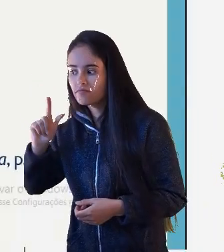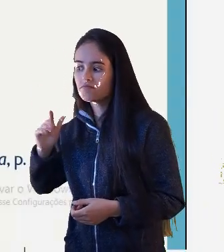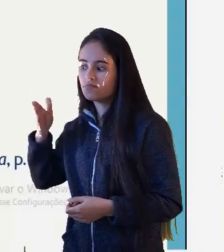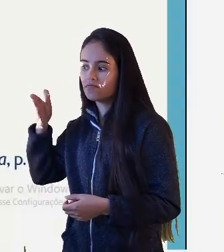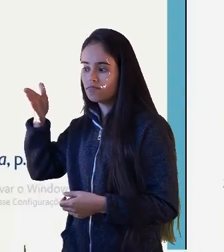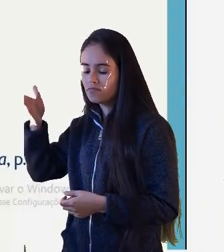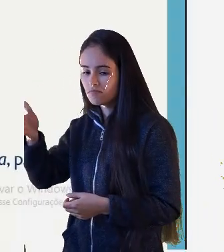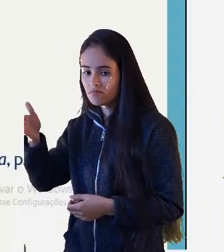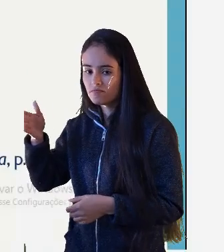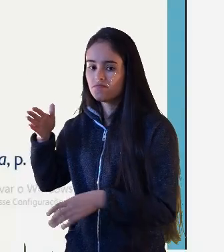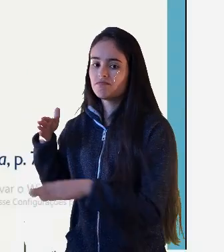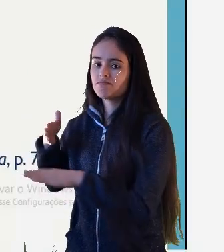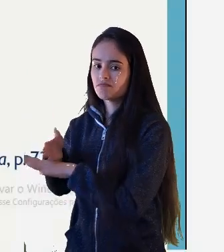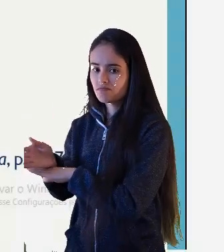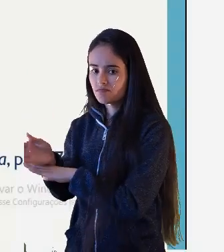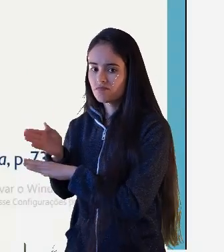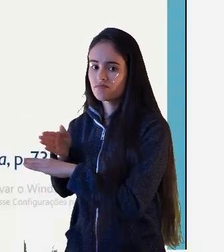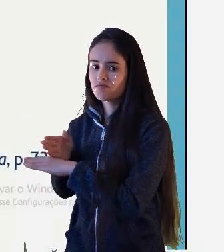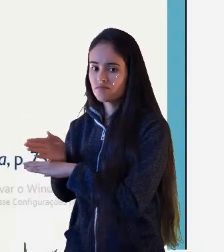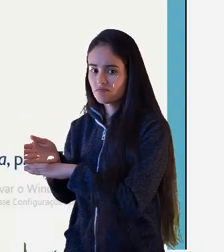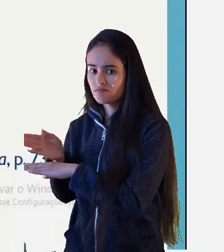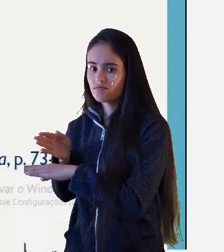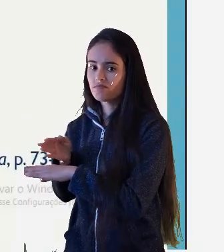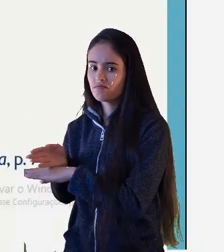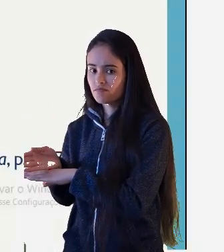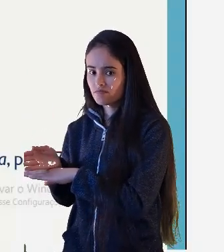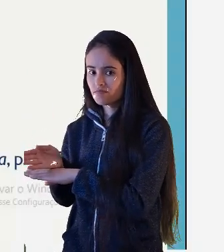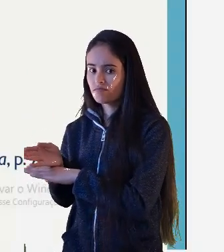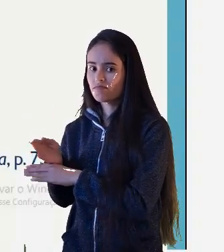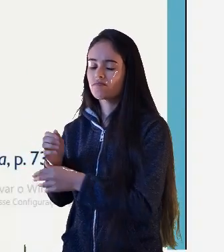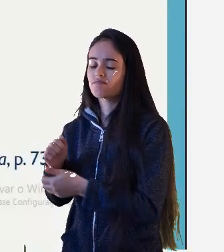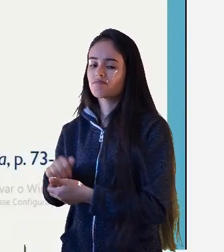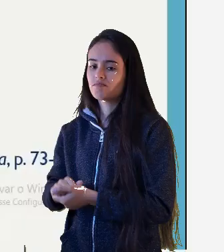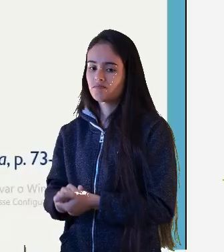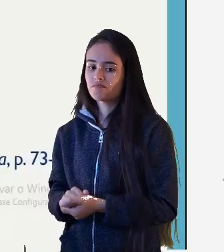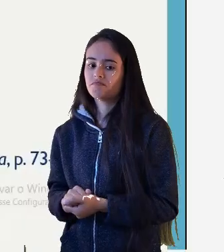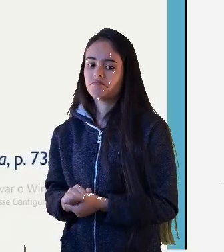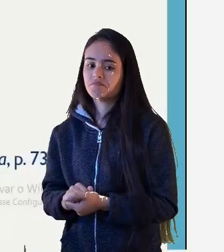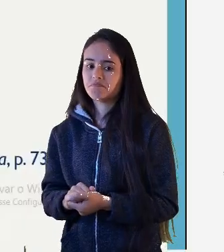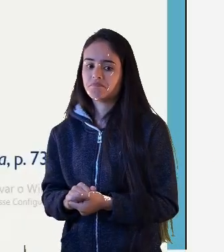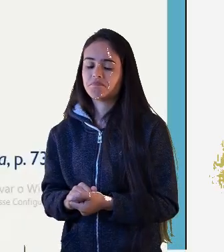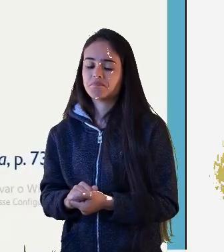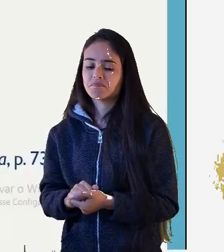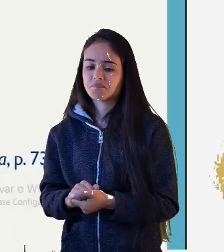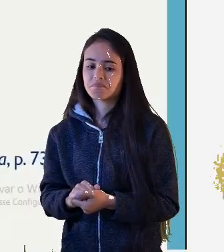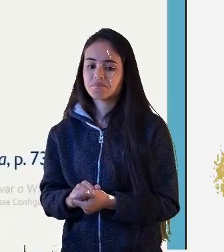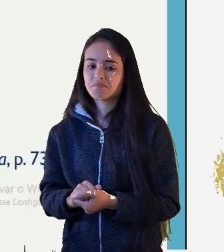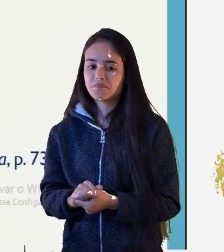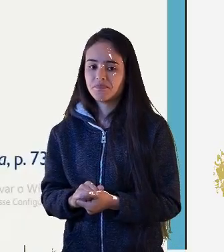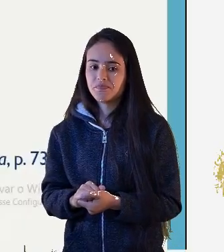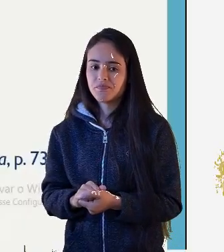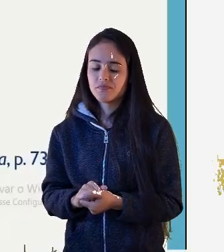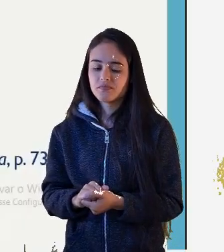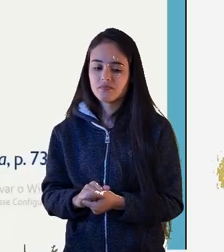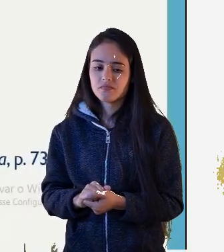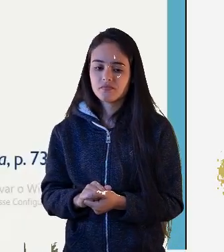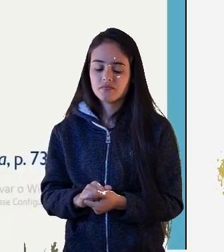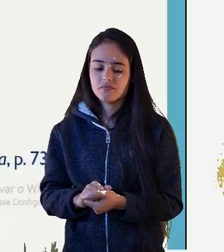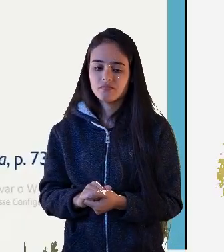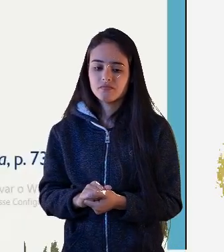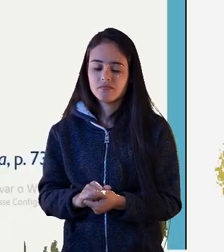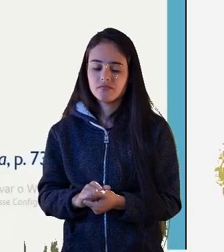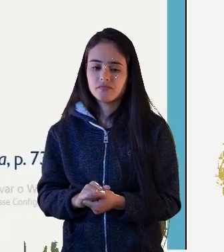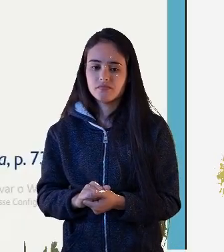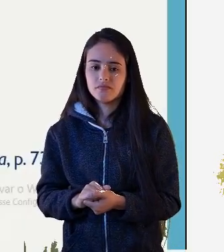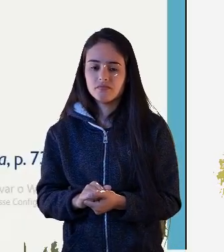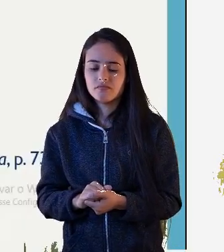uma fatiazinha, né? O movimento negro diz desde 95, né, quando eles começaram a exigir mais as